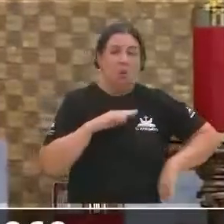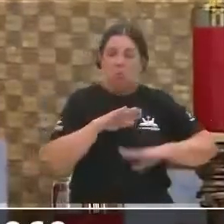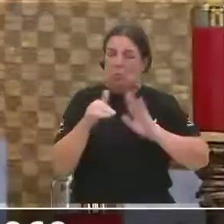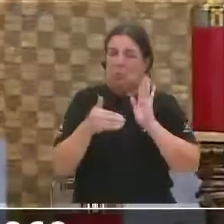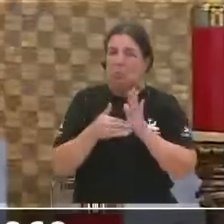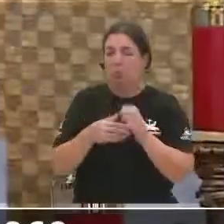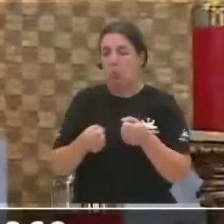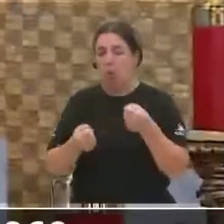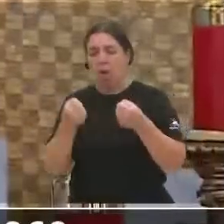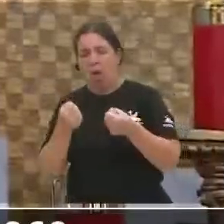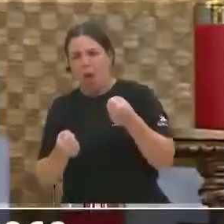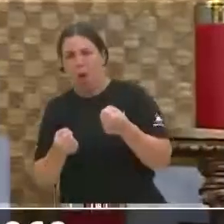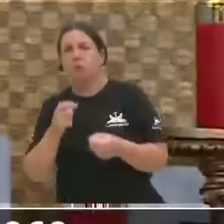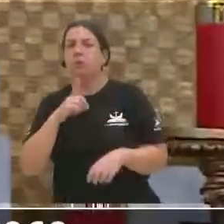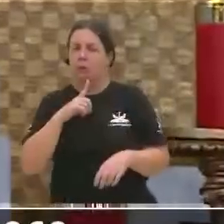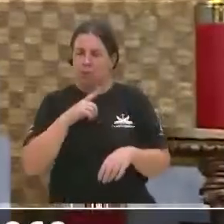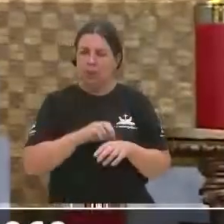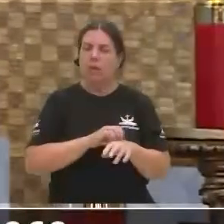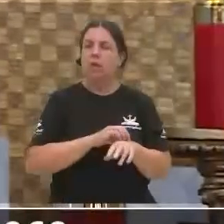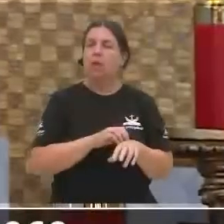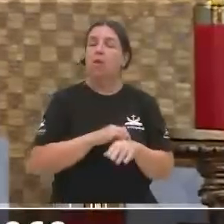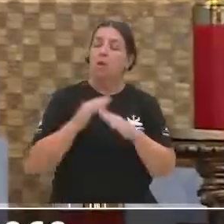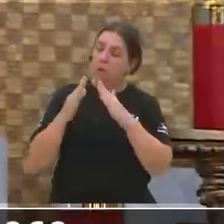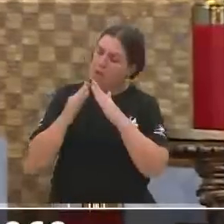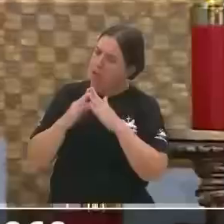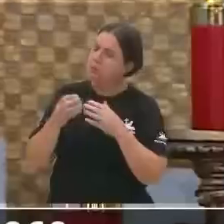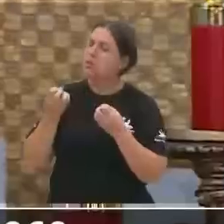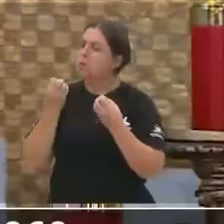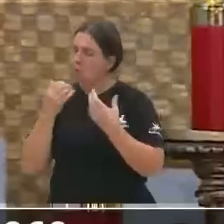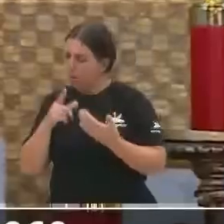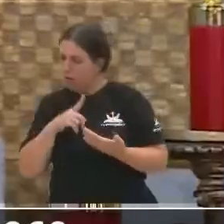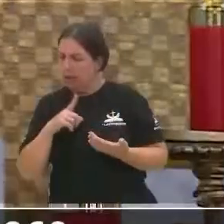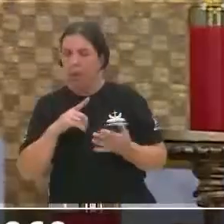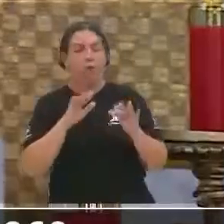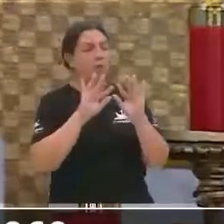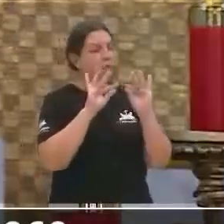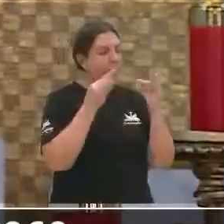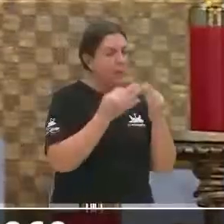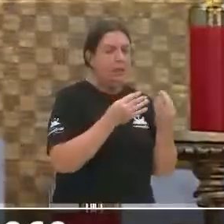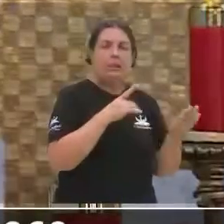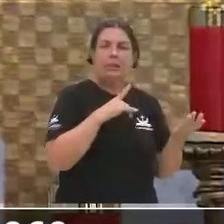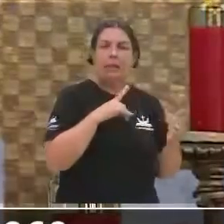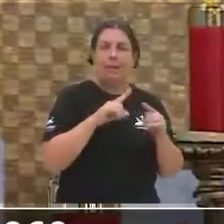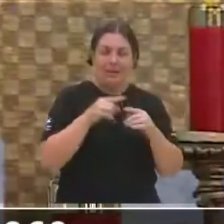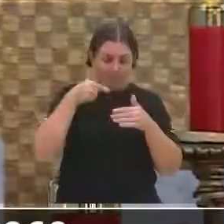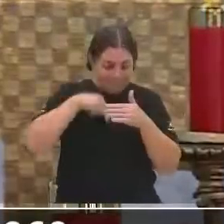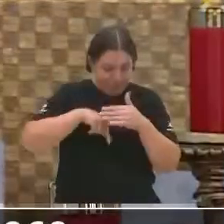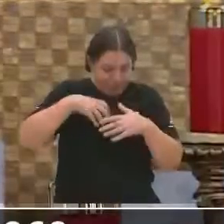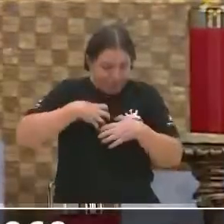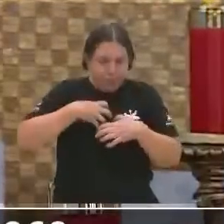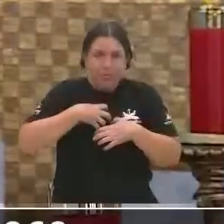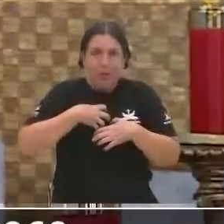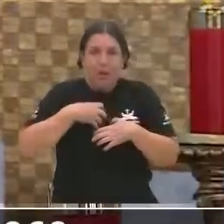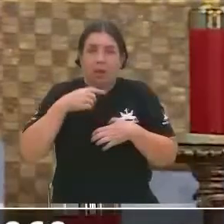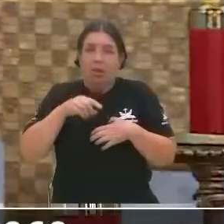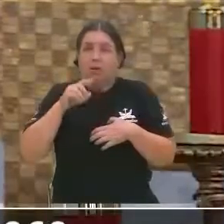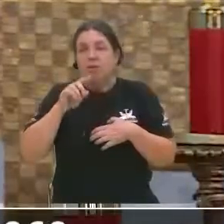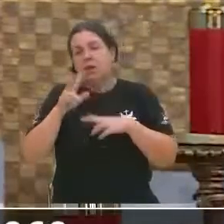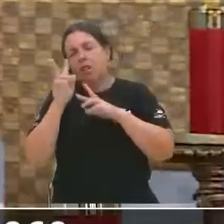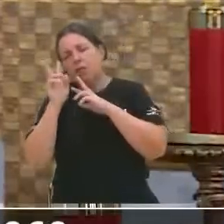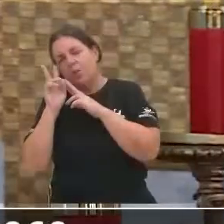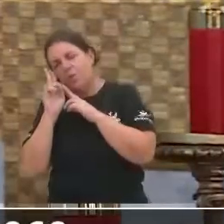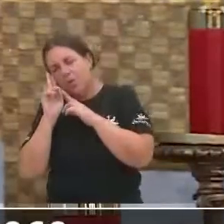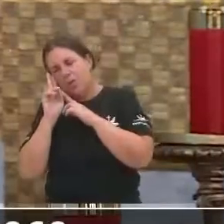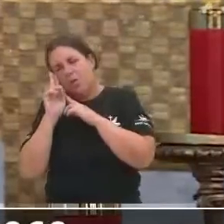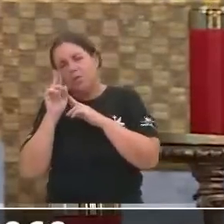tem um carro do ano mas tem um carro tem família tem mas no fundo quando você deita ou quando você